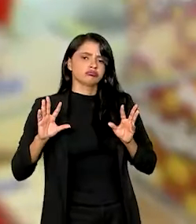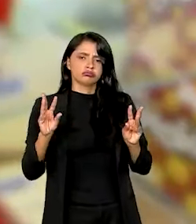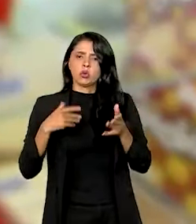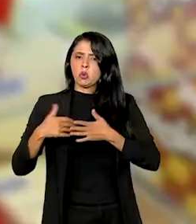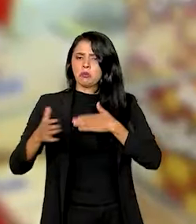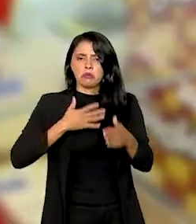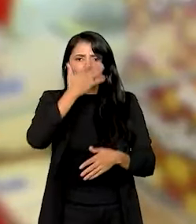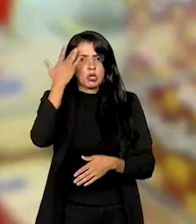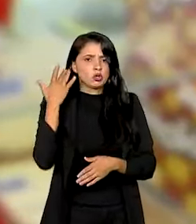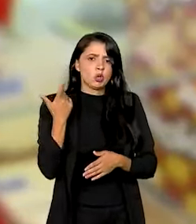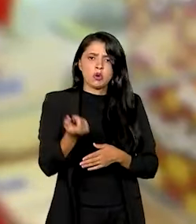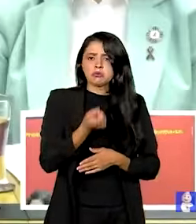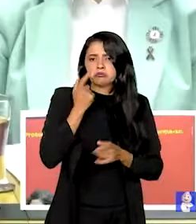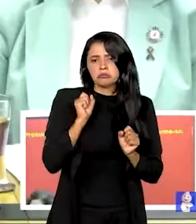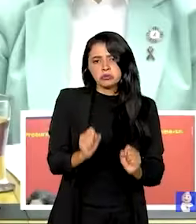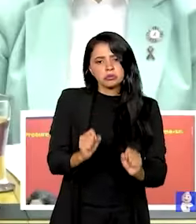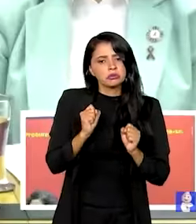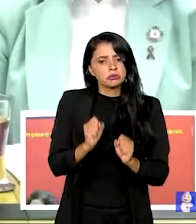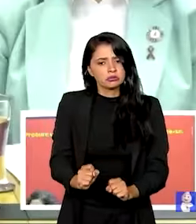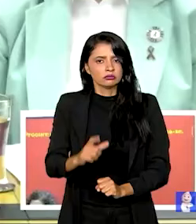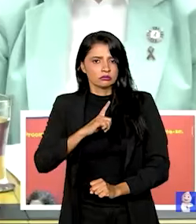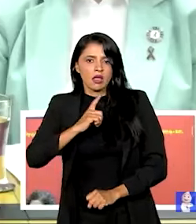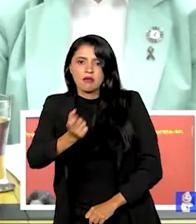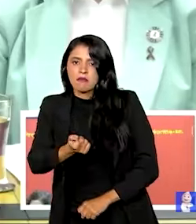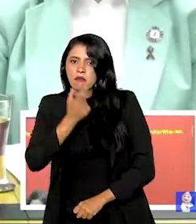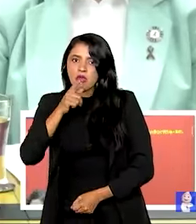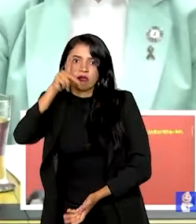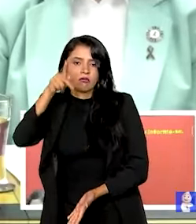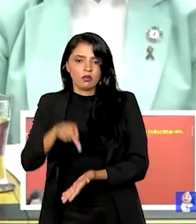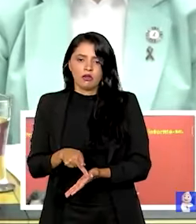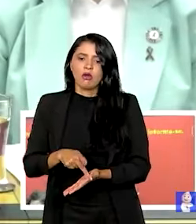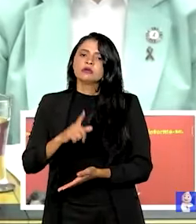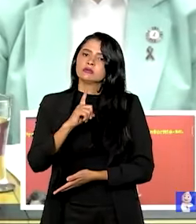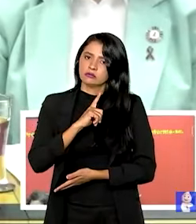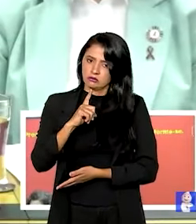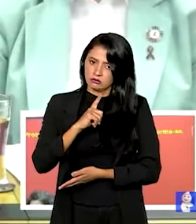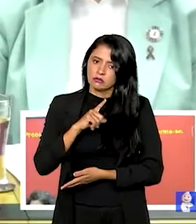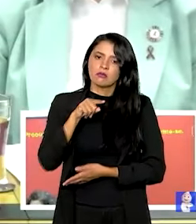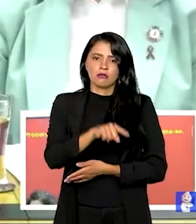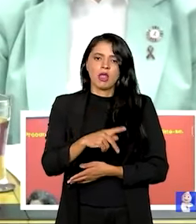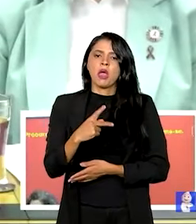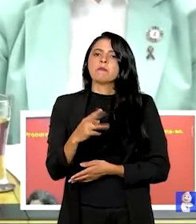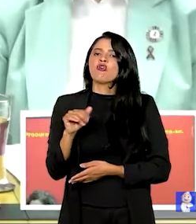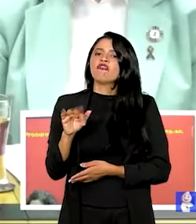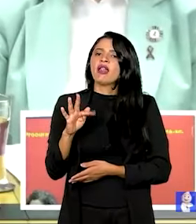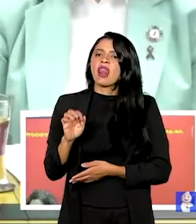qualquer pessoa que quiser fazer uso. Tendo medicamento efetivo, tendo uma profilaxia